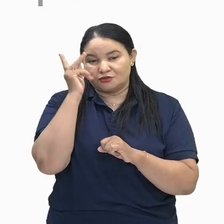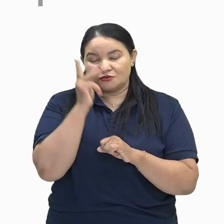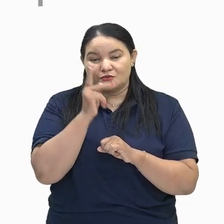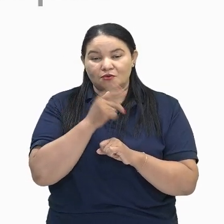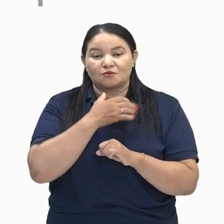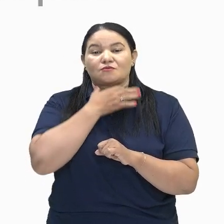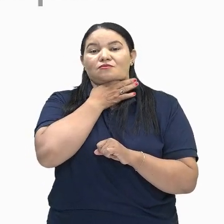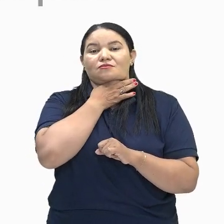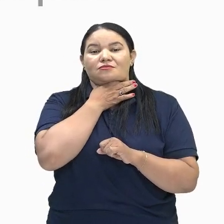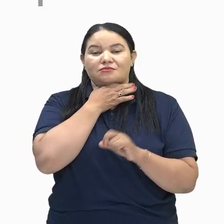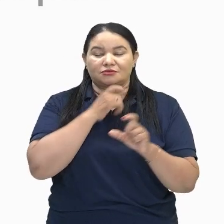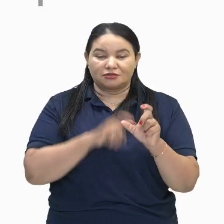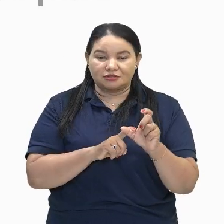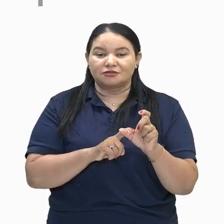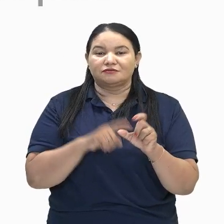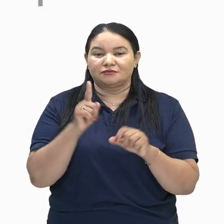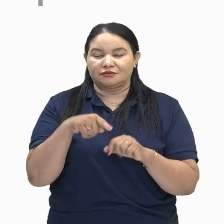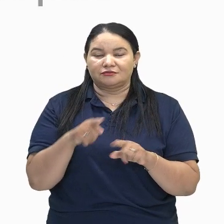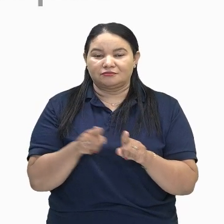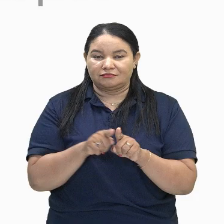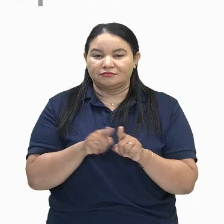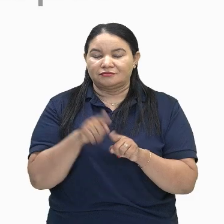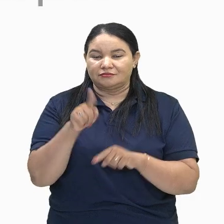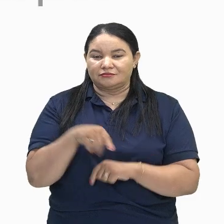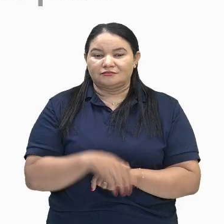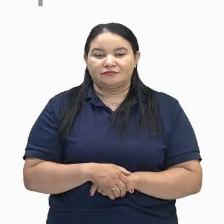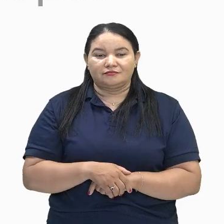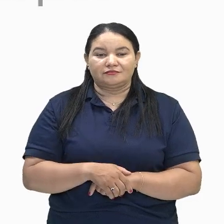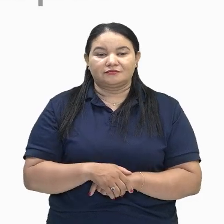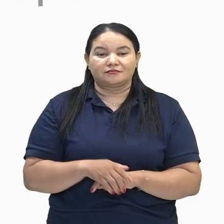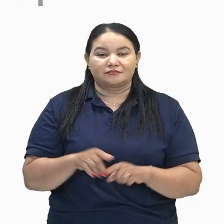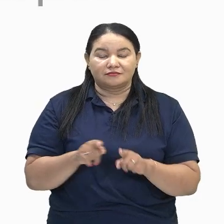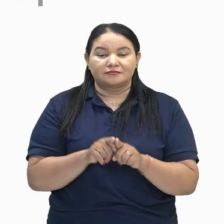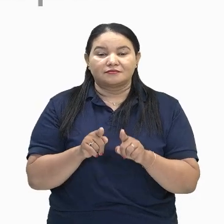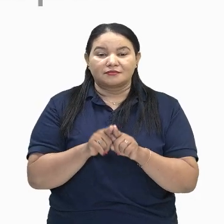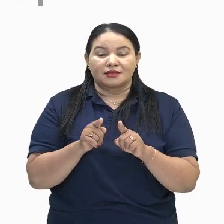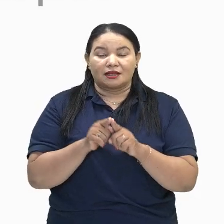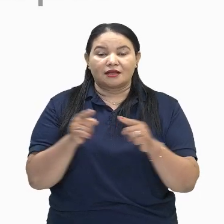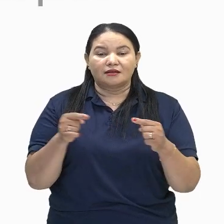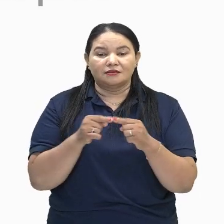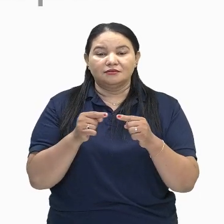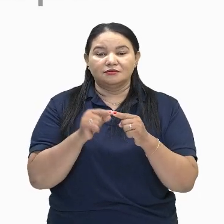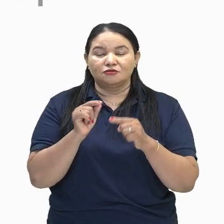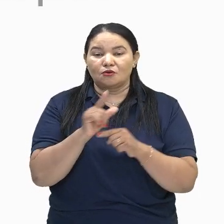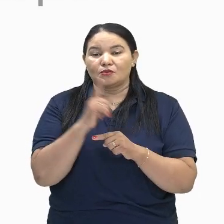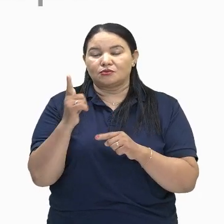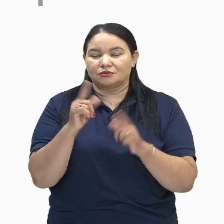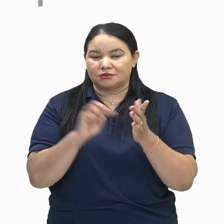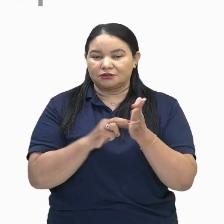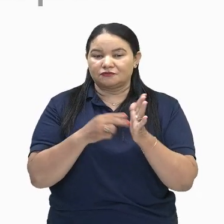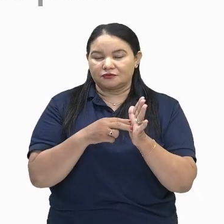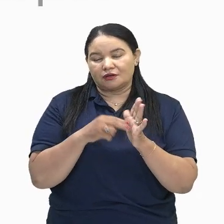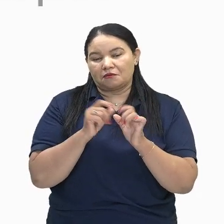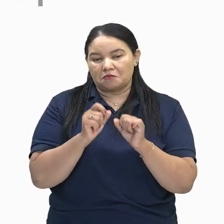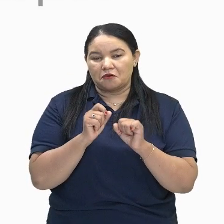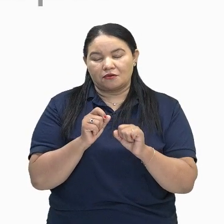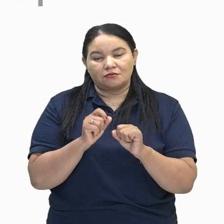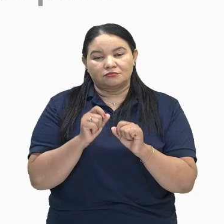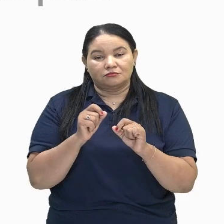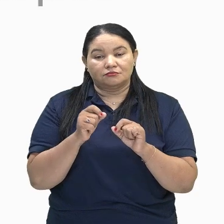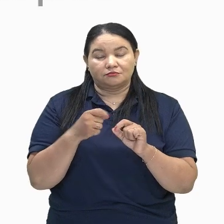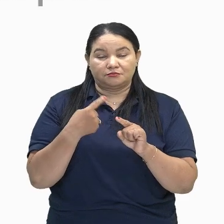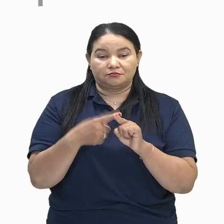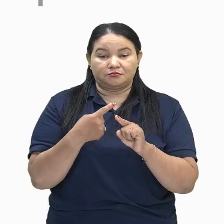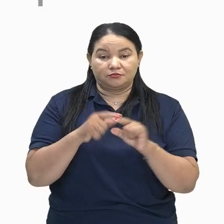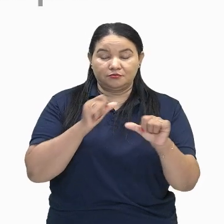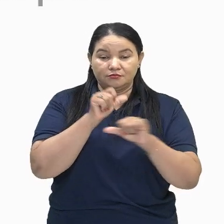alguma falta com alguém. A palavra tirar o pai da forca também pode ter outros significados. Por quê? Porque também